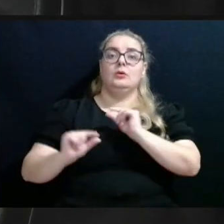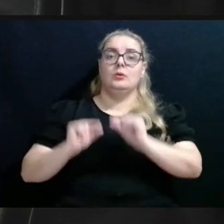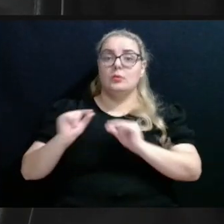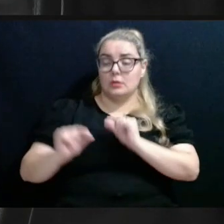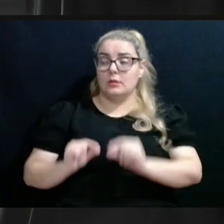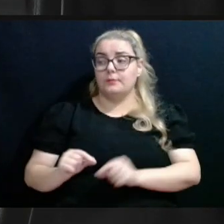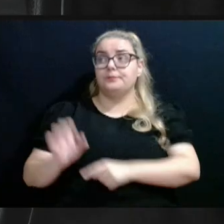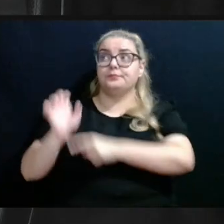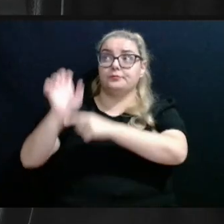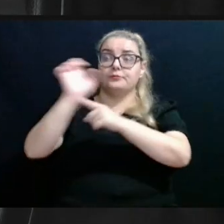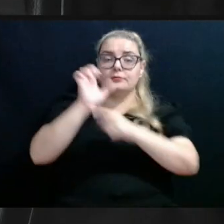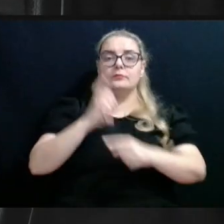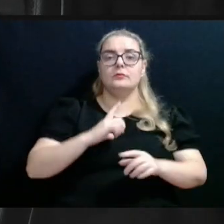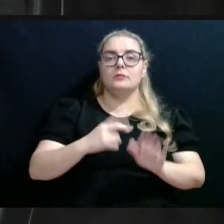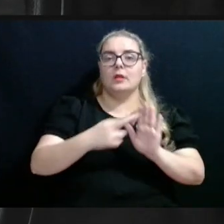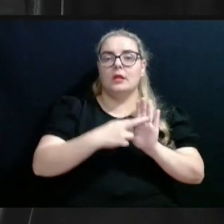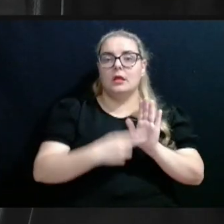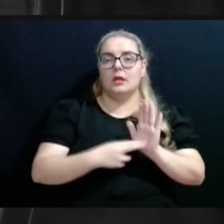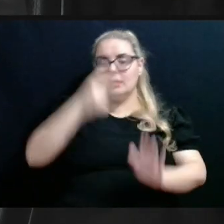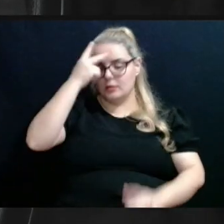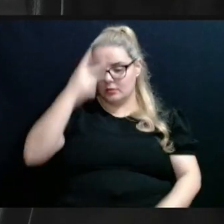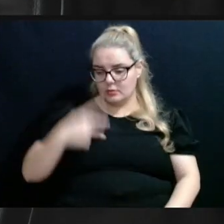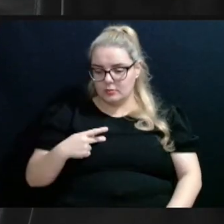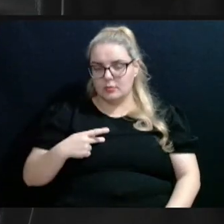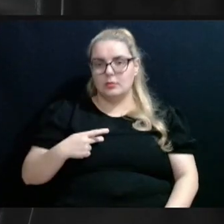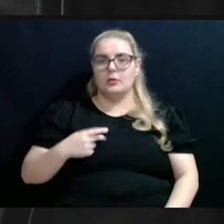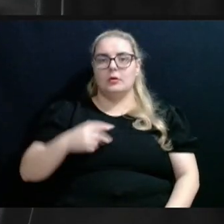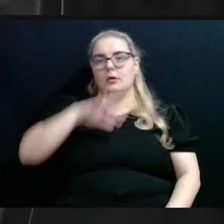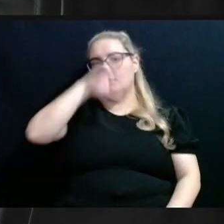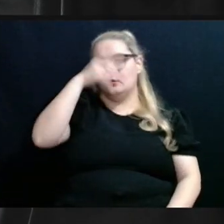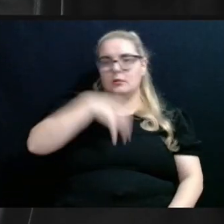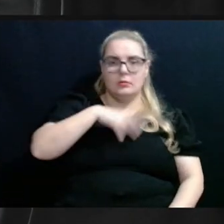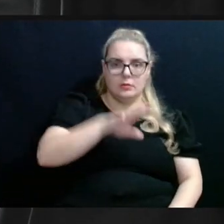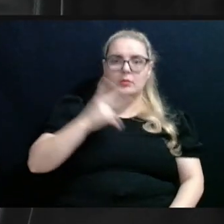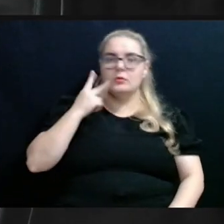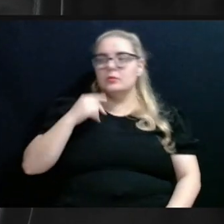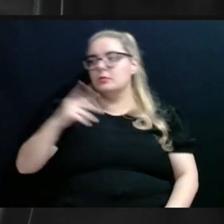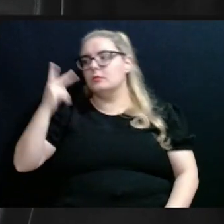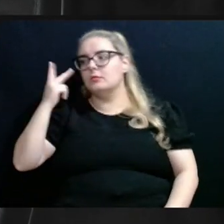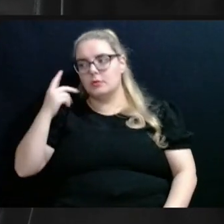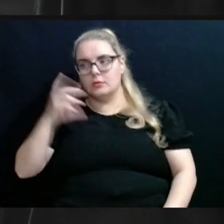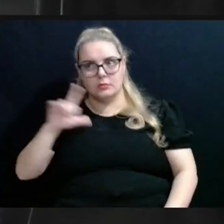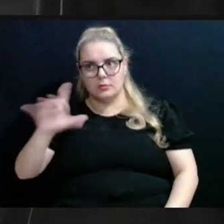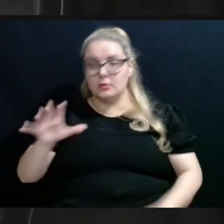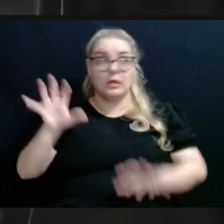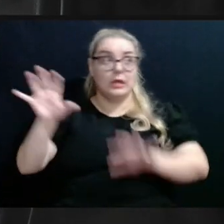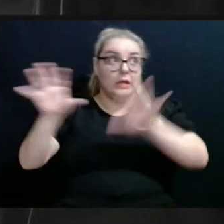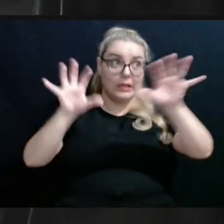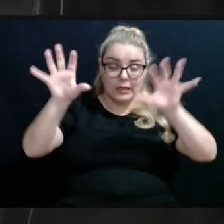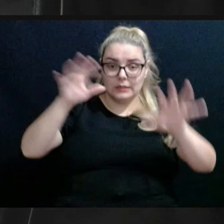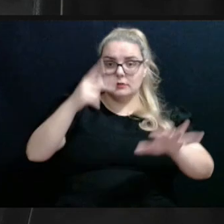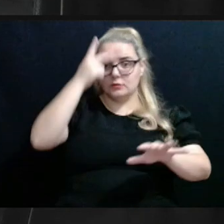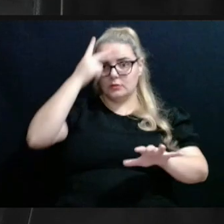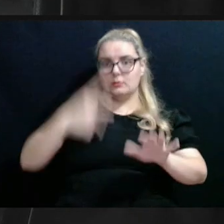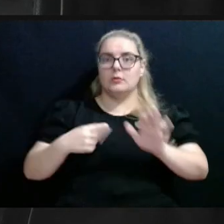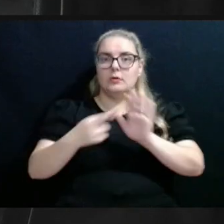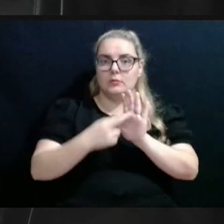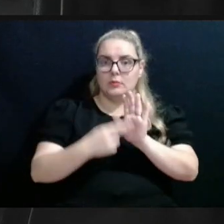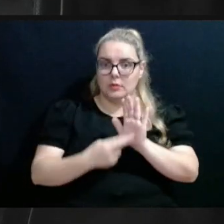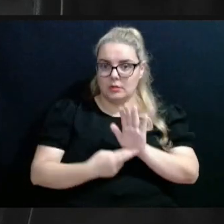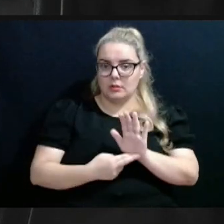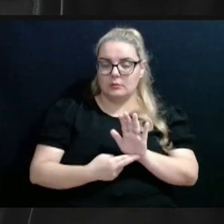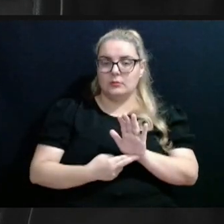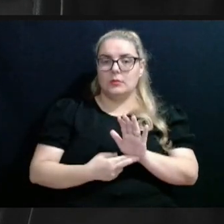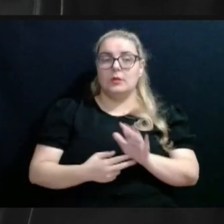do ICMS. Amazonas tem um, Ceará tem outro, São Paulo tem um, cada estado tem sua regra. Isso gera uma complexidade tão